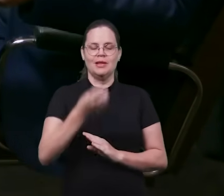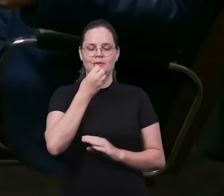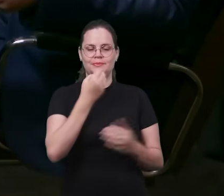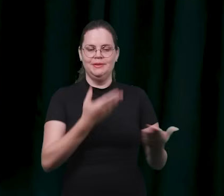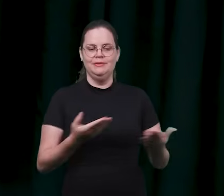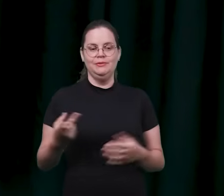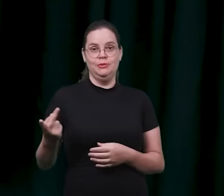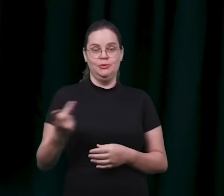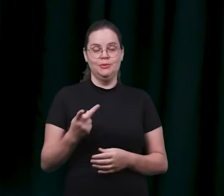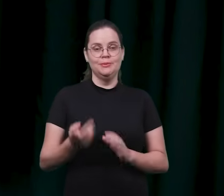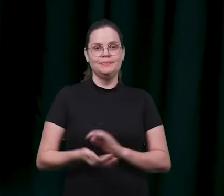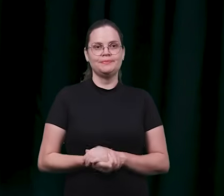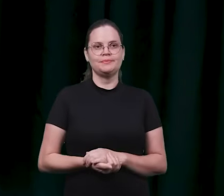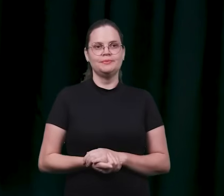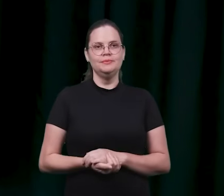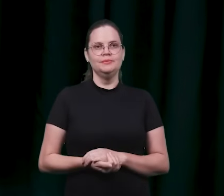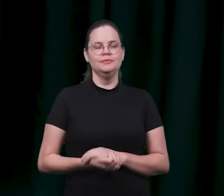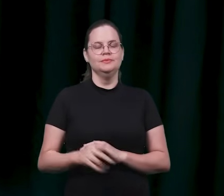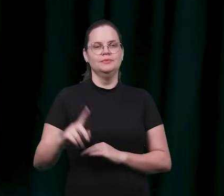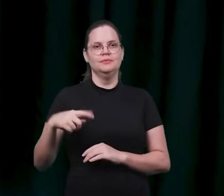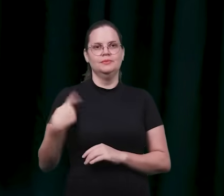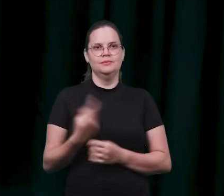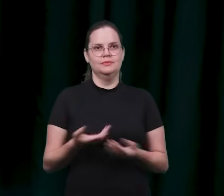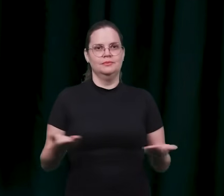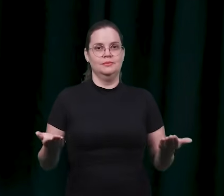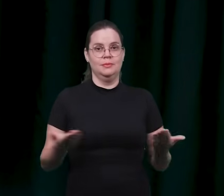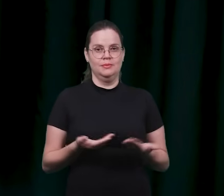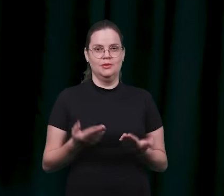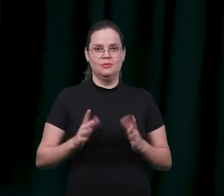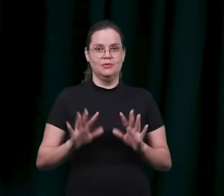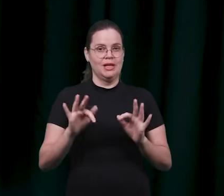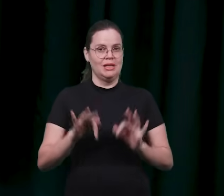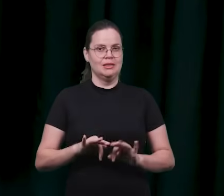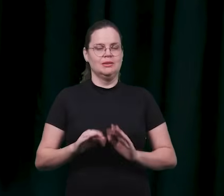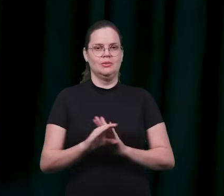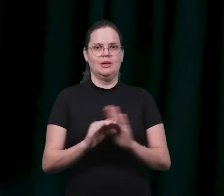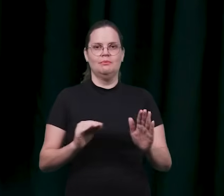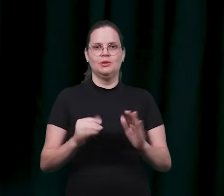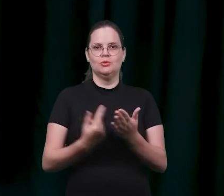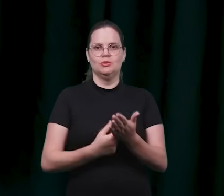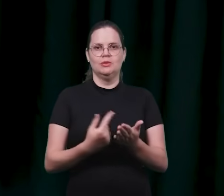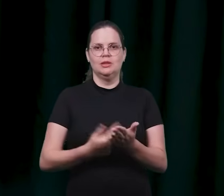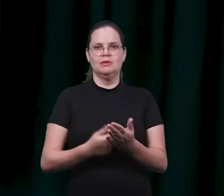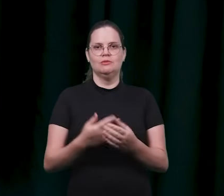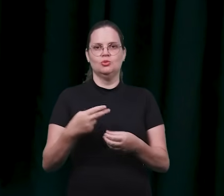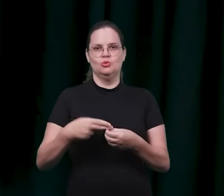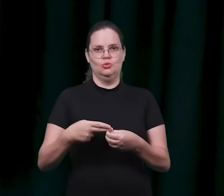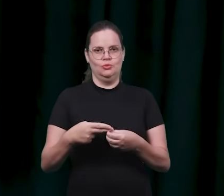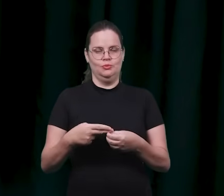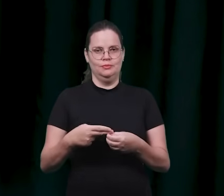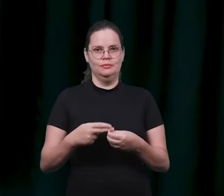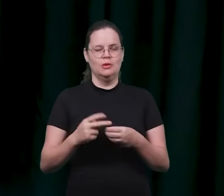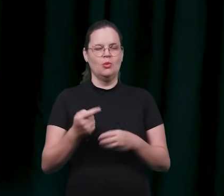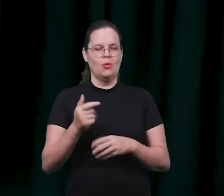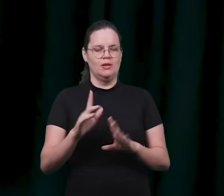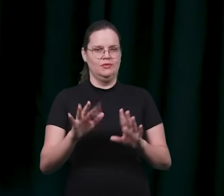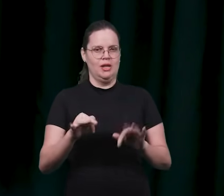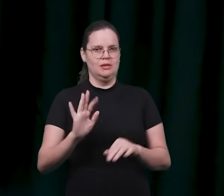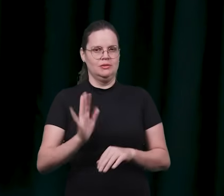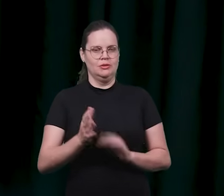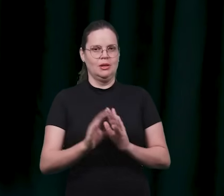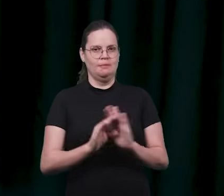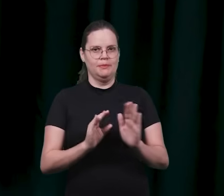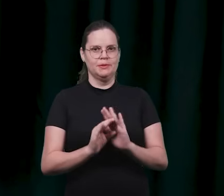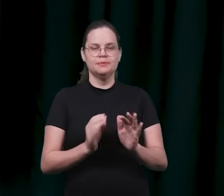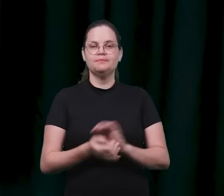Nós estamos chegando aos capítulos finais do livro de Números. E no